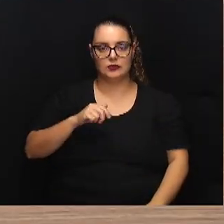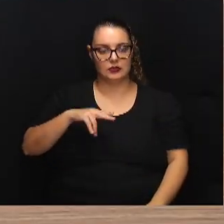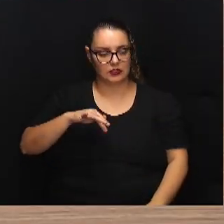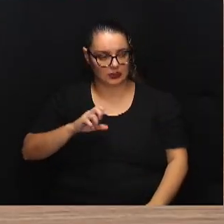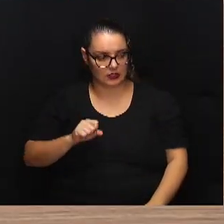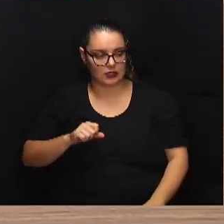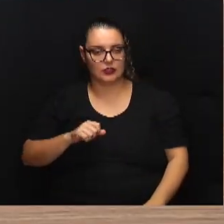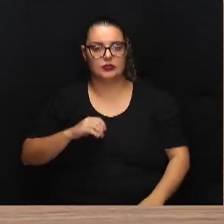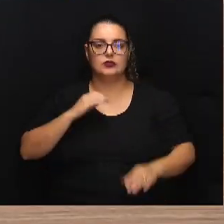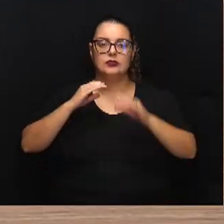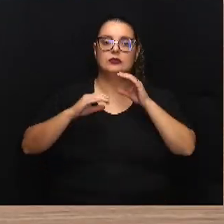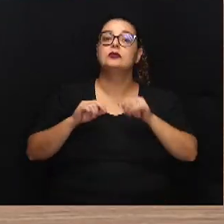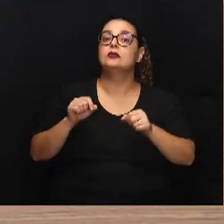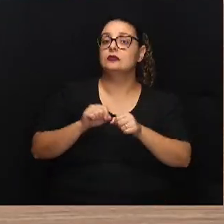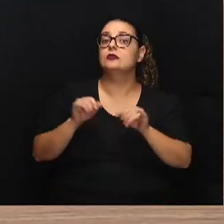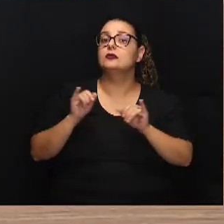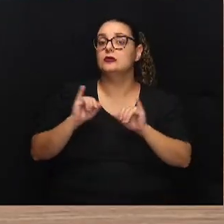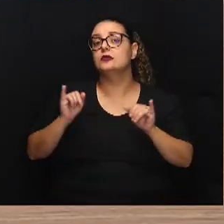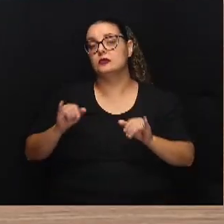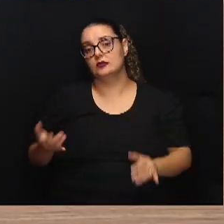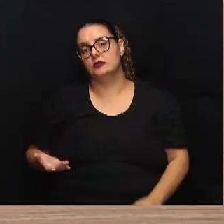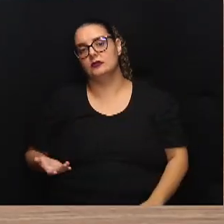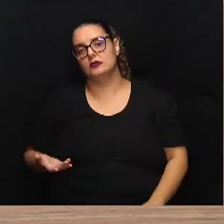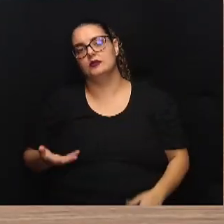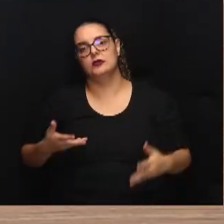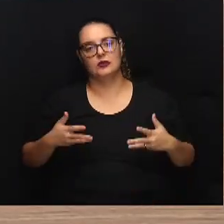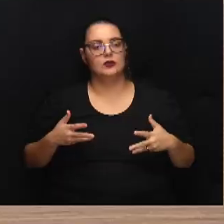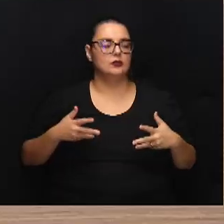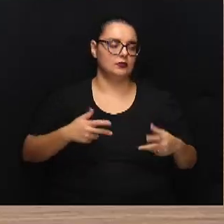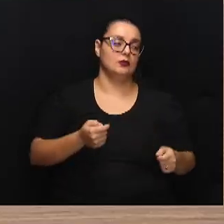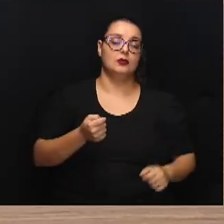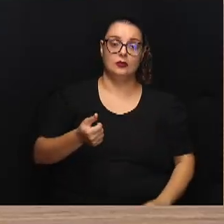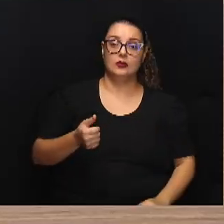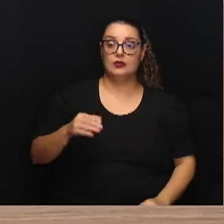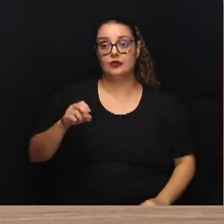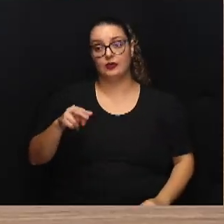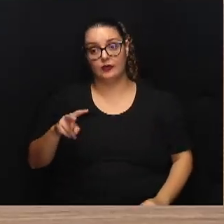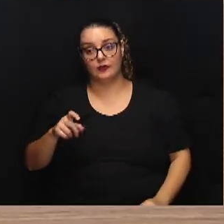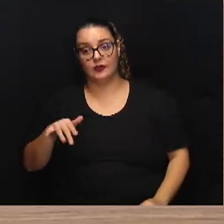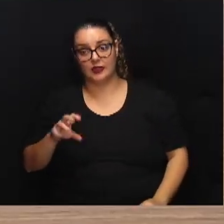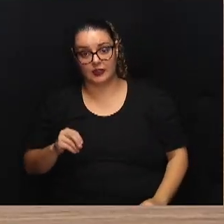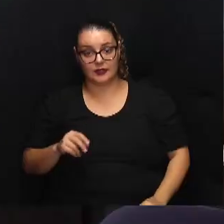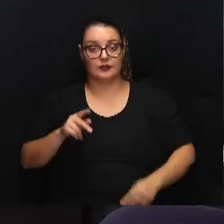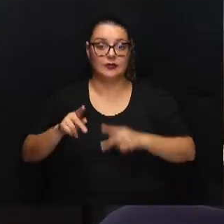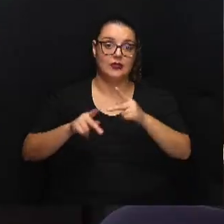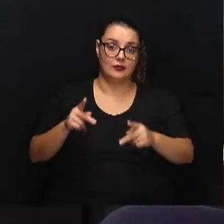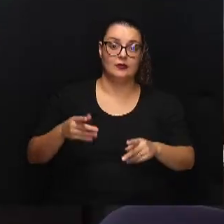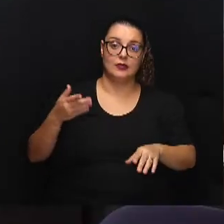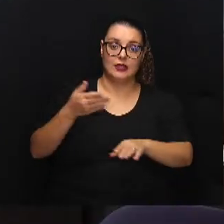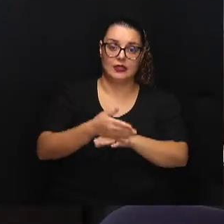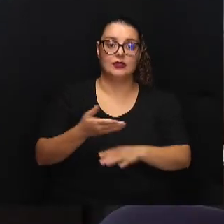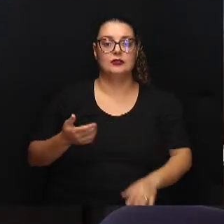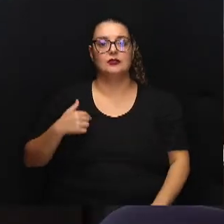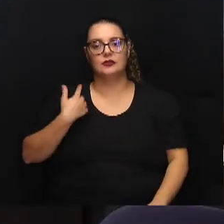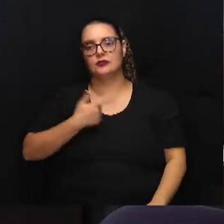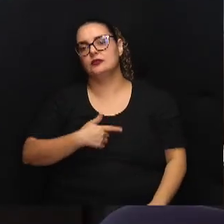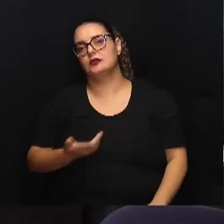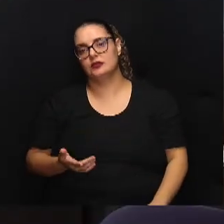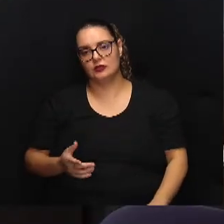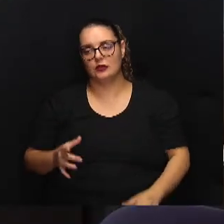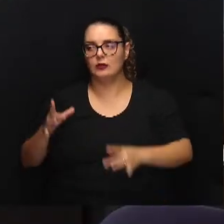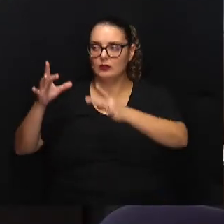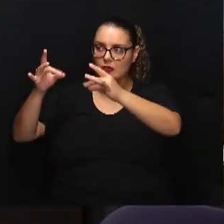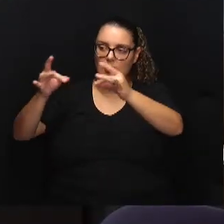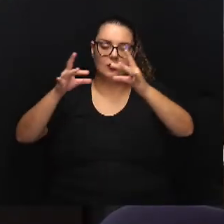comunicação, feito essa divulgação e esse convite, quase convocação para a população participar. A gente instalou em